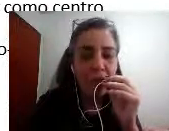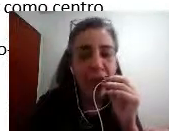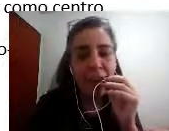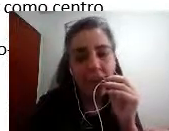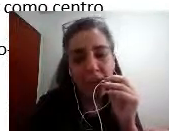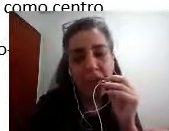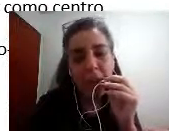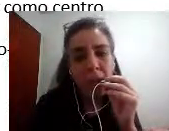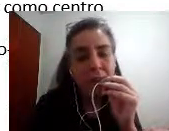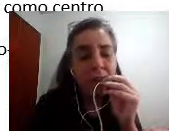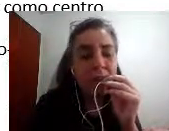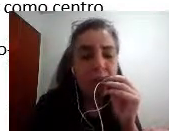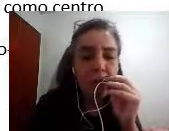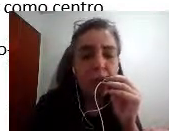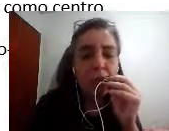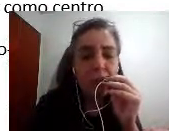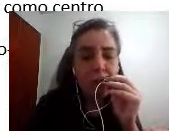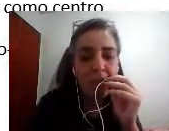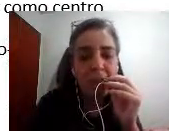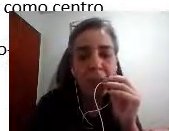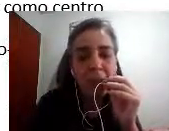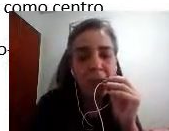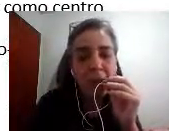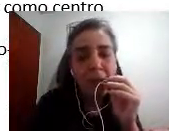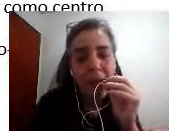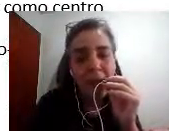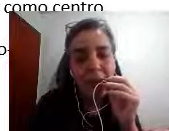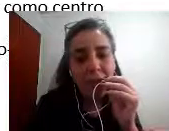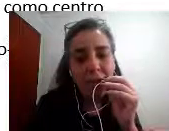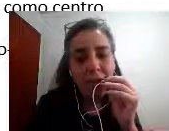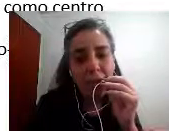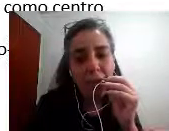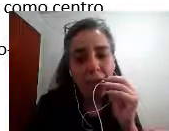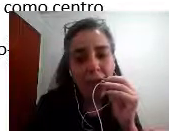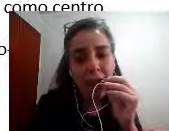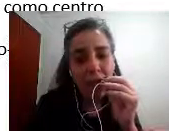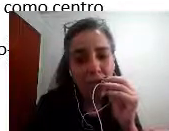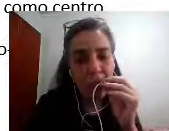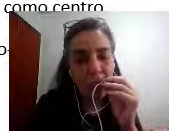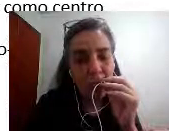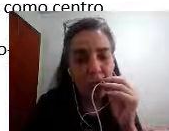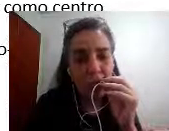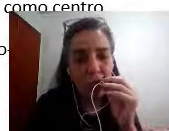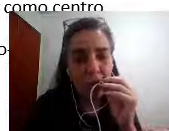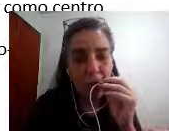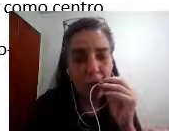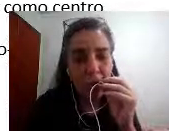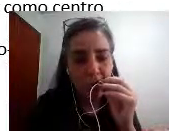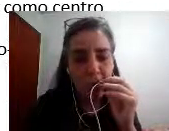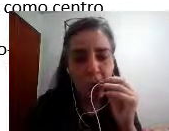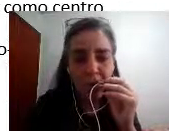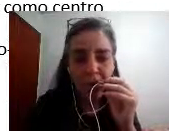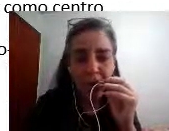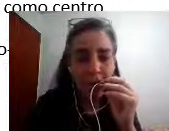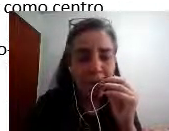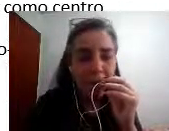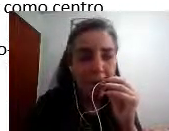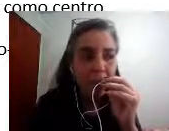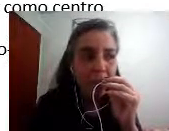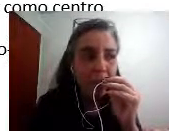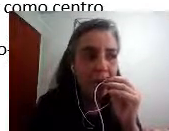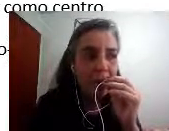de tirar a gente dessa situação crítica, que é esse estado de calamidade ao qual o Brasil se encontra,